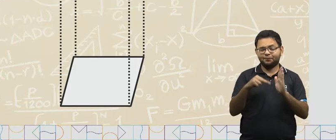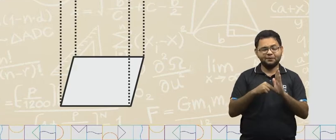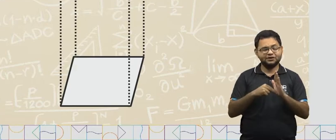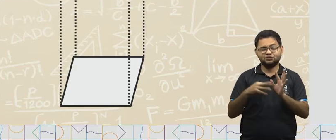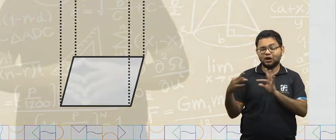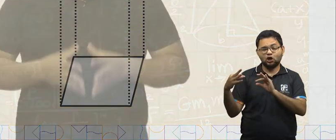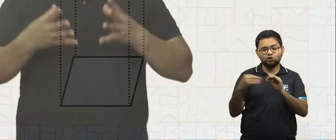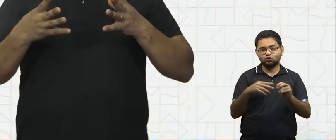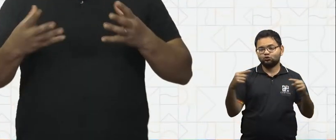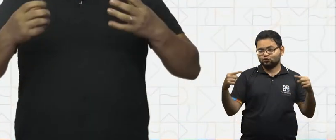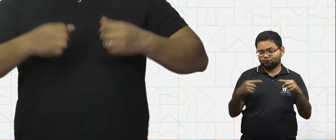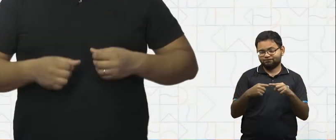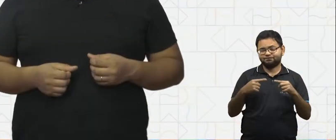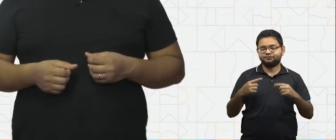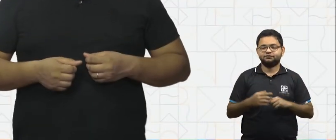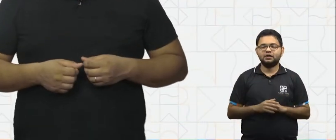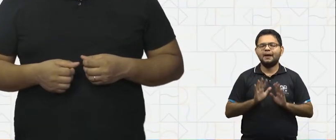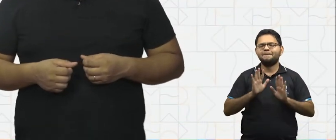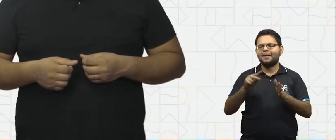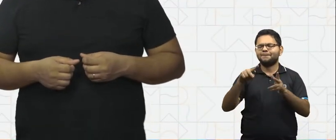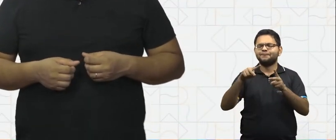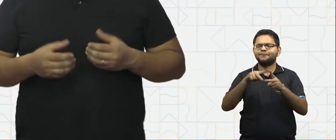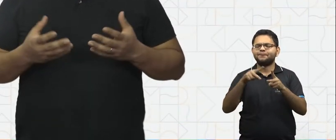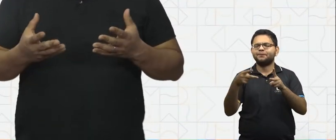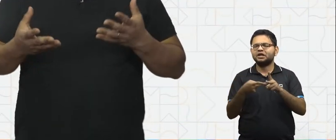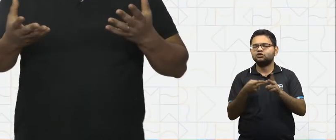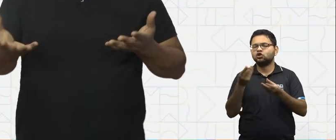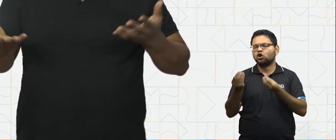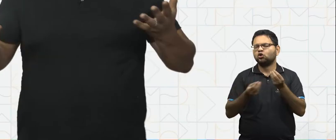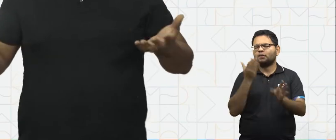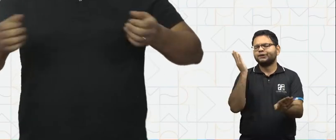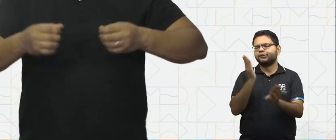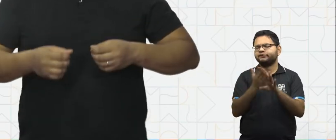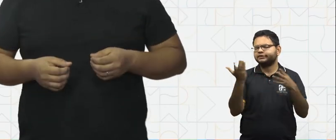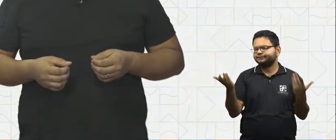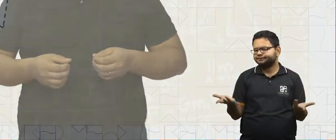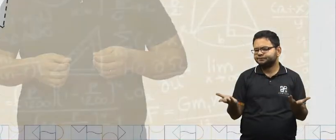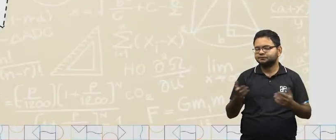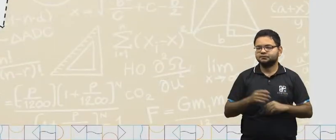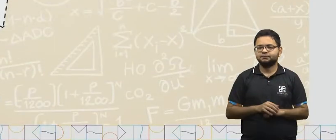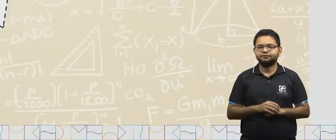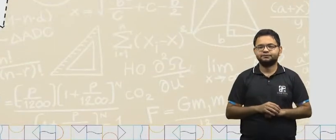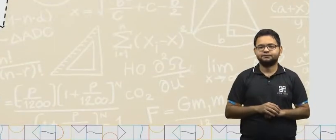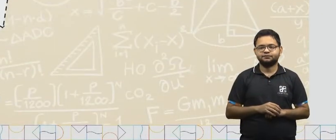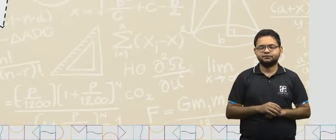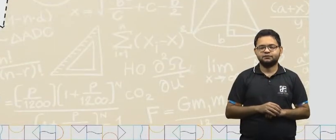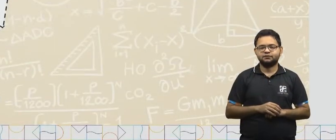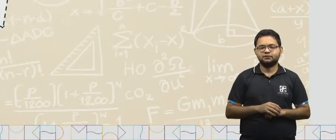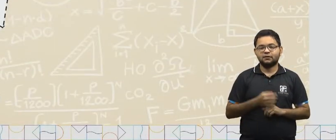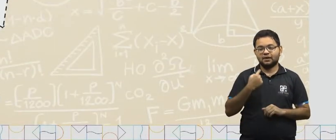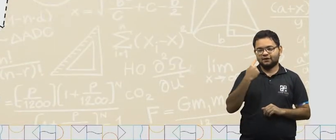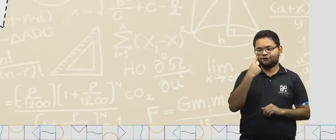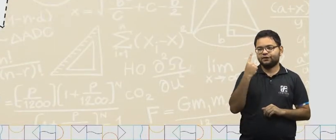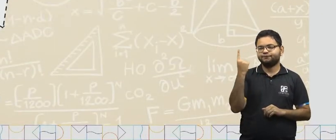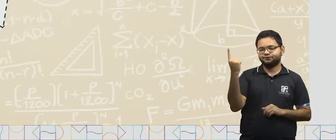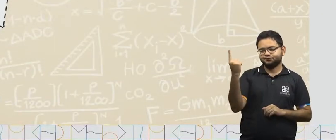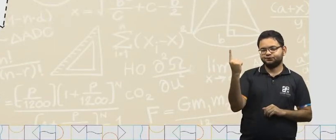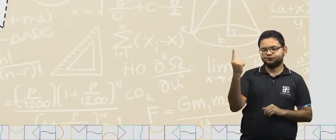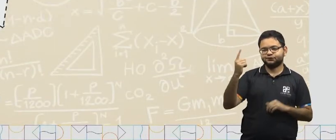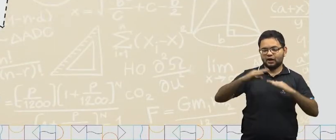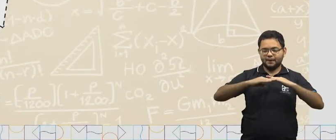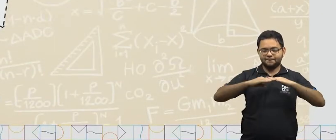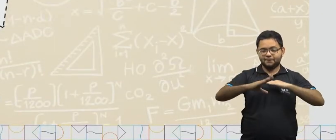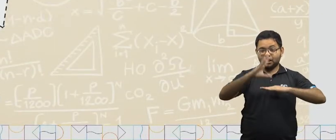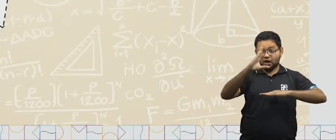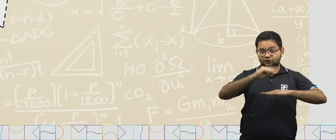os prismas. Mas e no caso das pirâmides? Como eu posso identificar? Ao olhar para uma planificação,